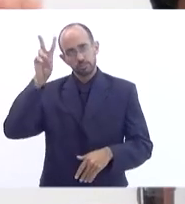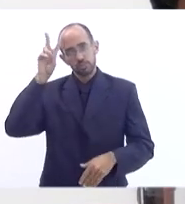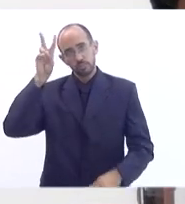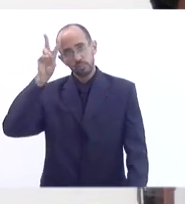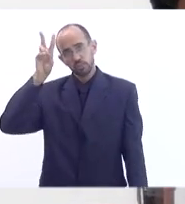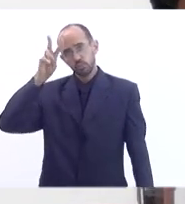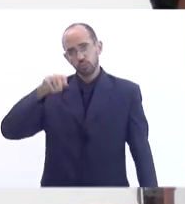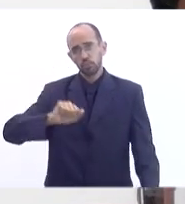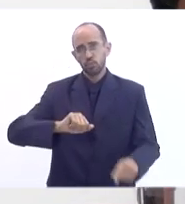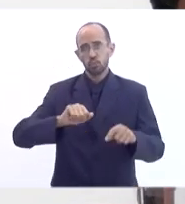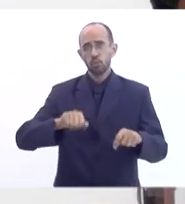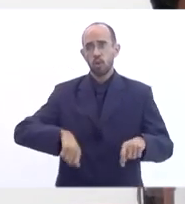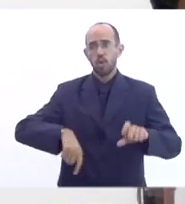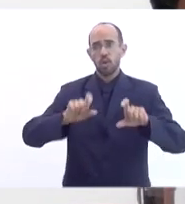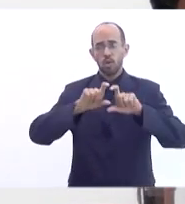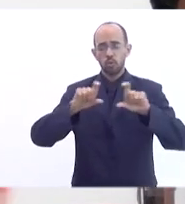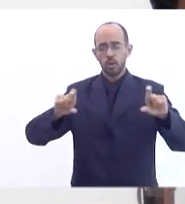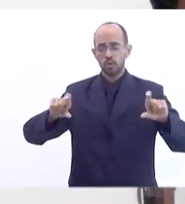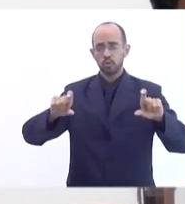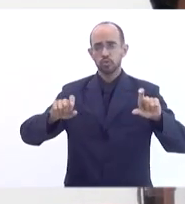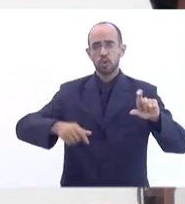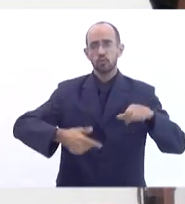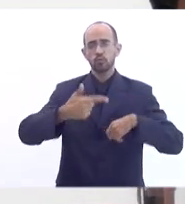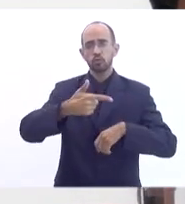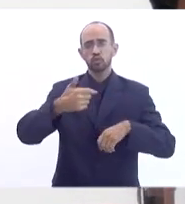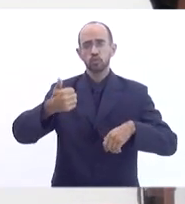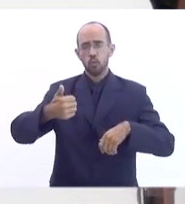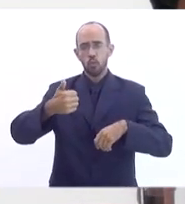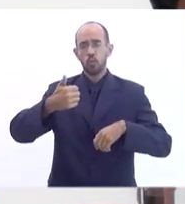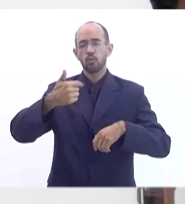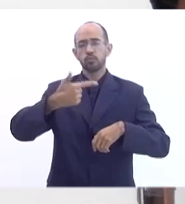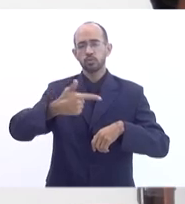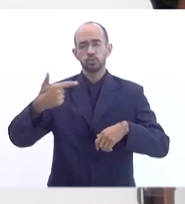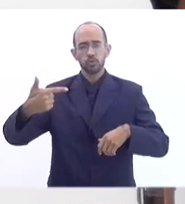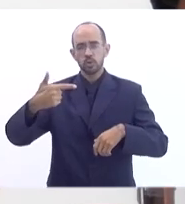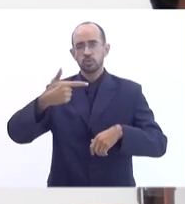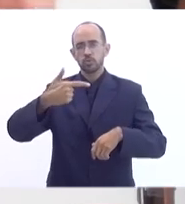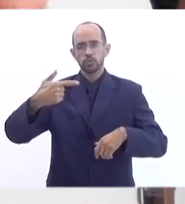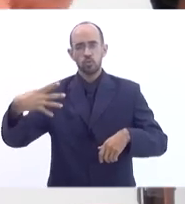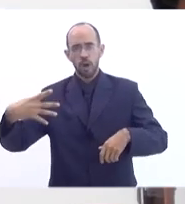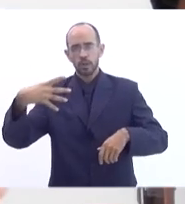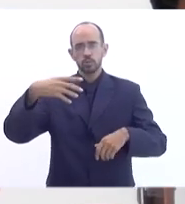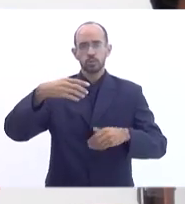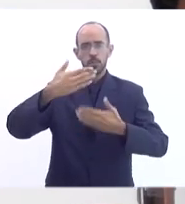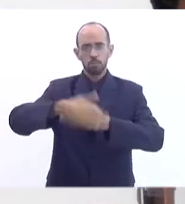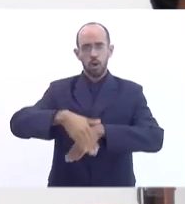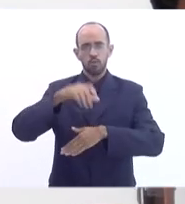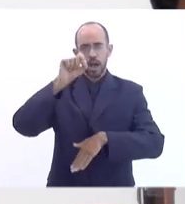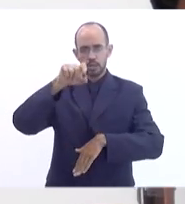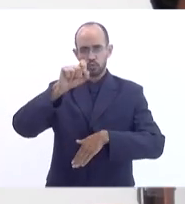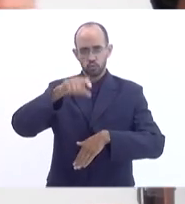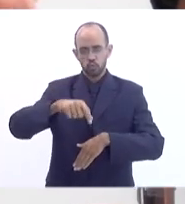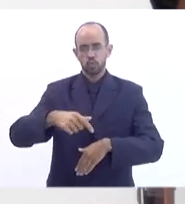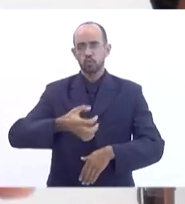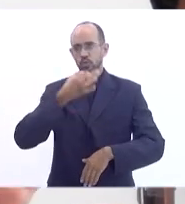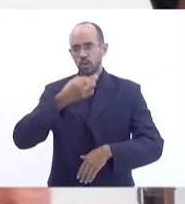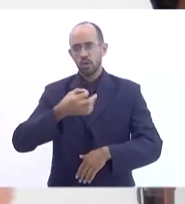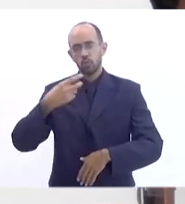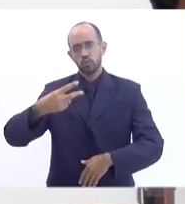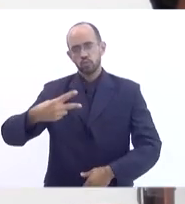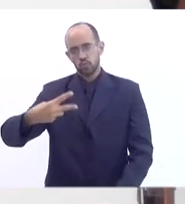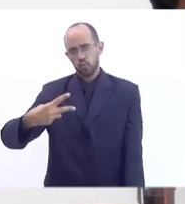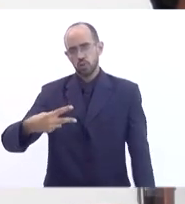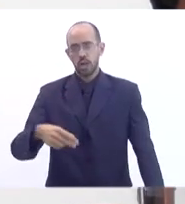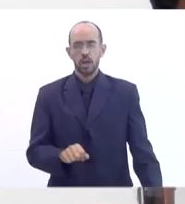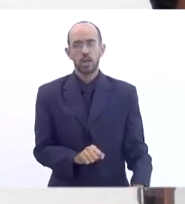correspondente aos enunciados 21 22 e 24 da prova azul a recomendação segunda caso